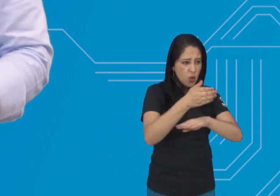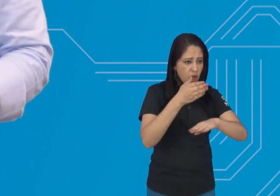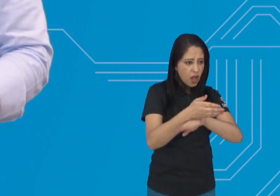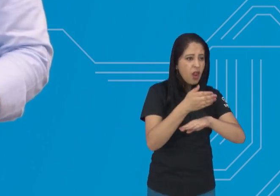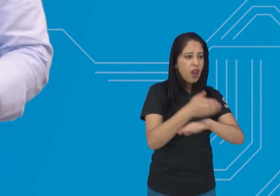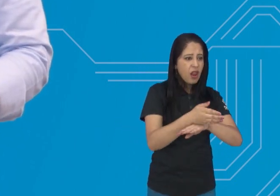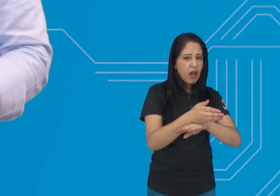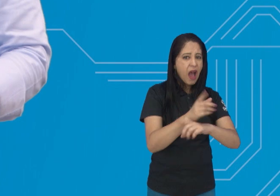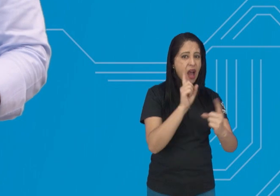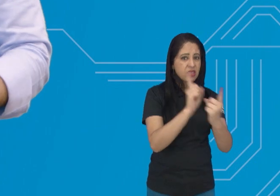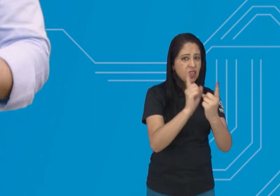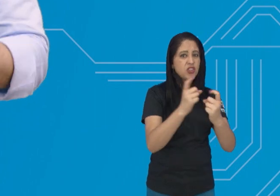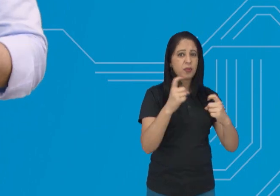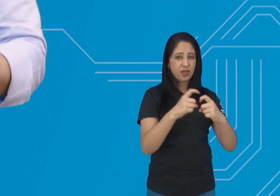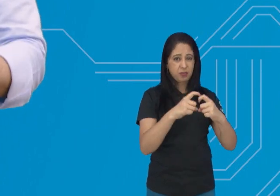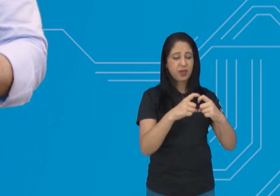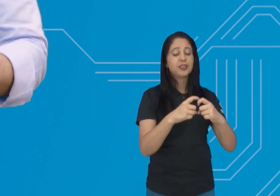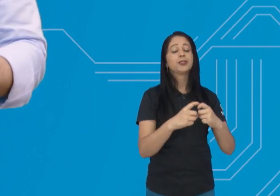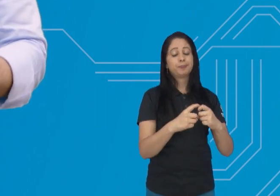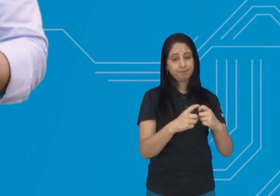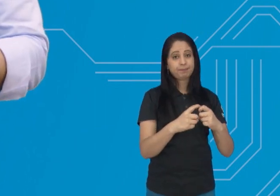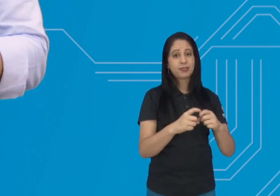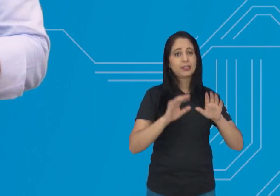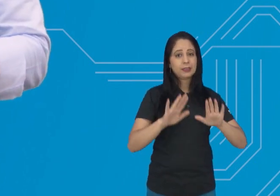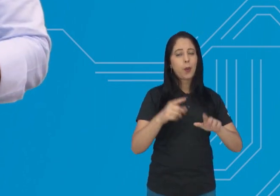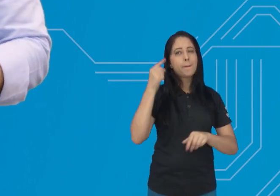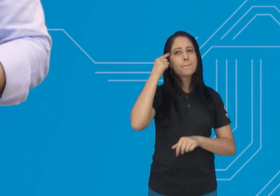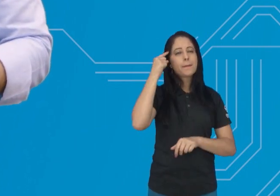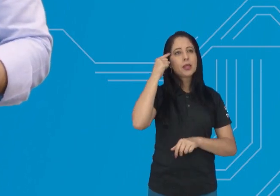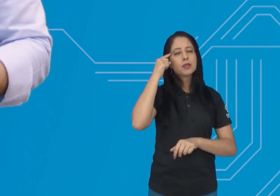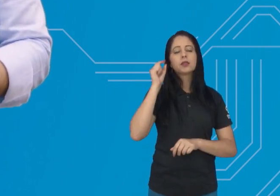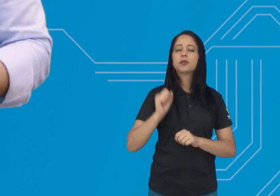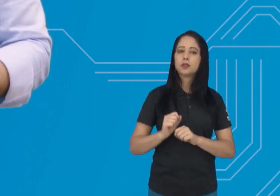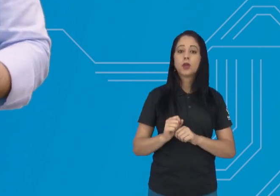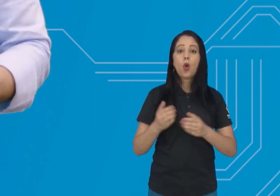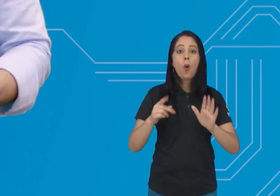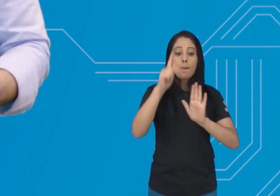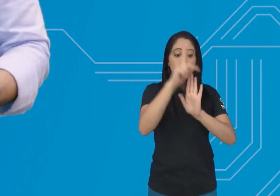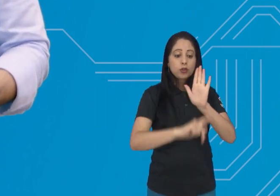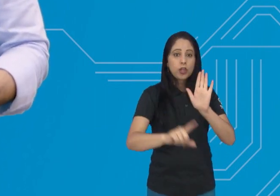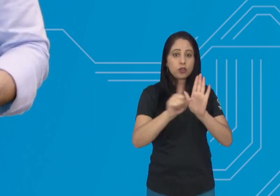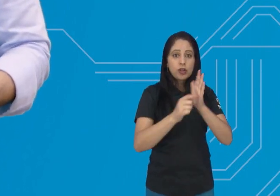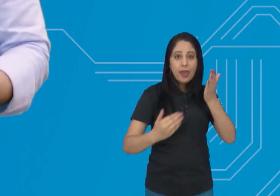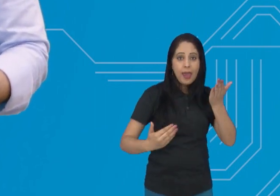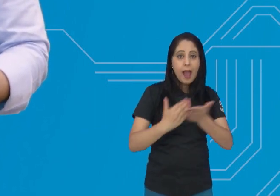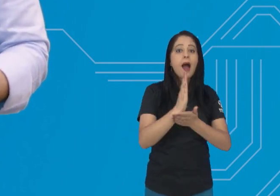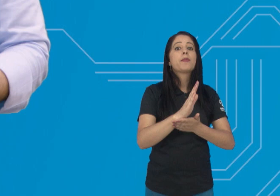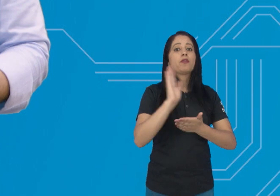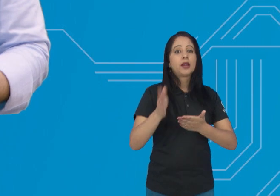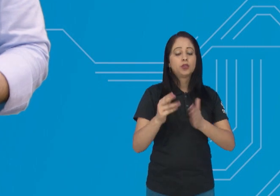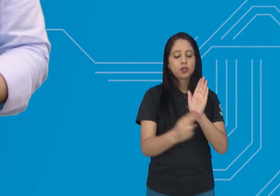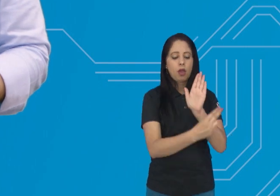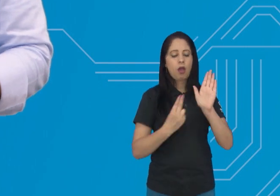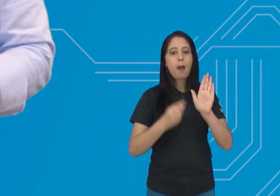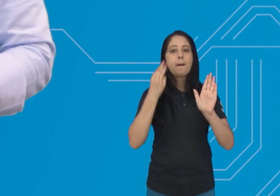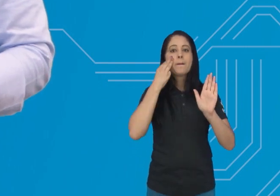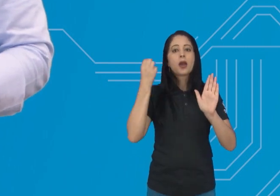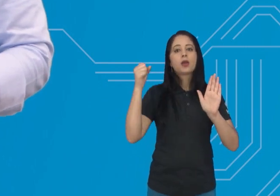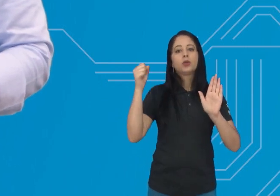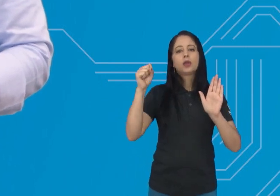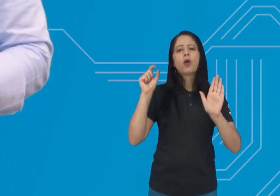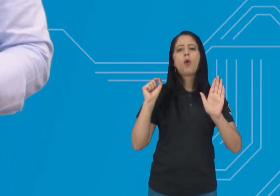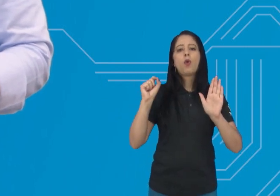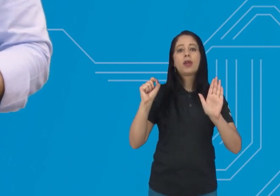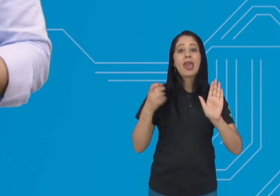durante o horário de expediente, né? Pois é, pensando nessa realidade, um projeto de lei aprovado na Câmara do vereador Marcão da Academia